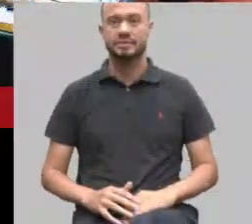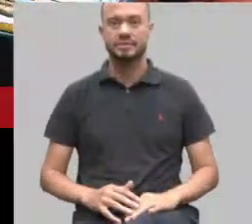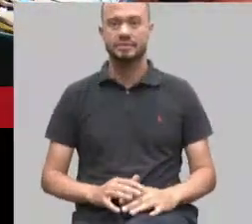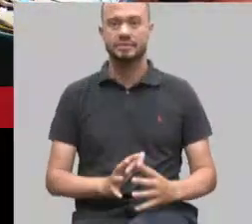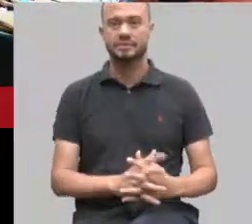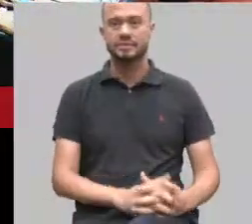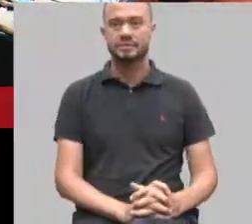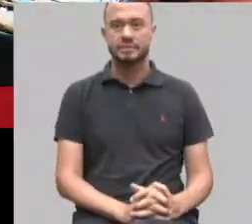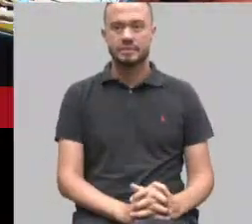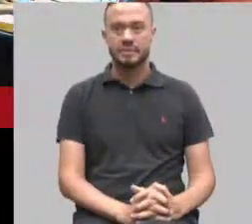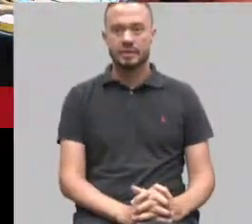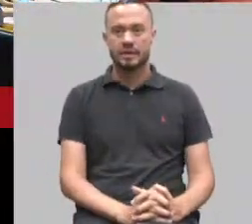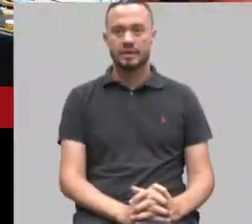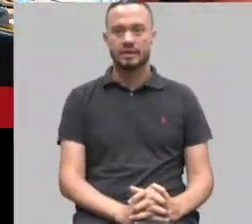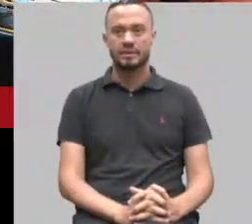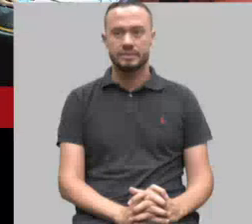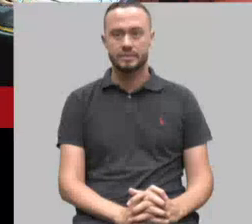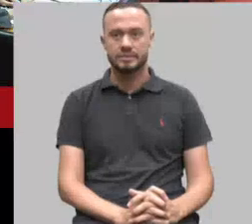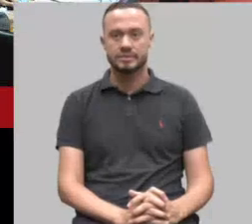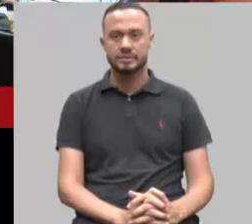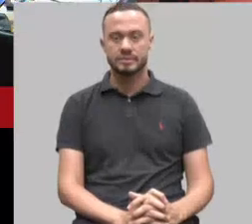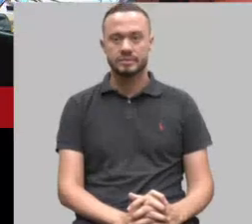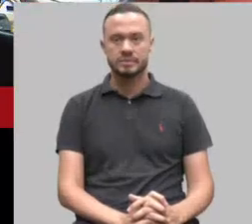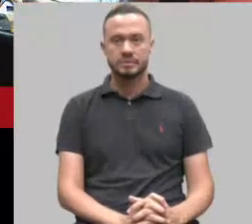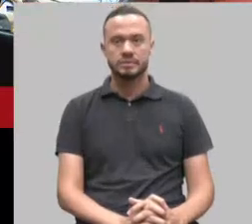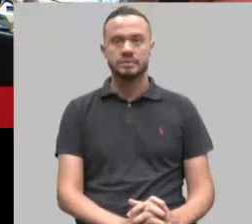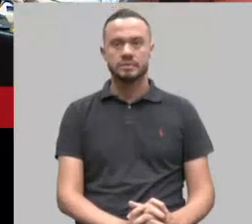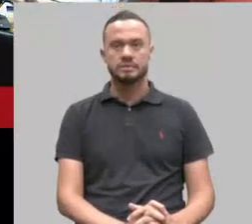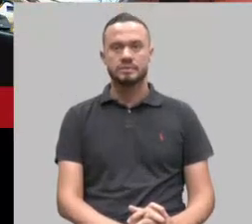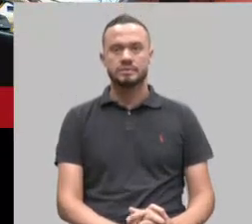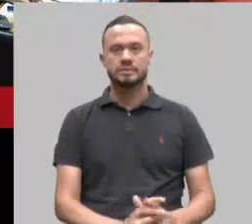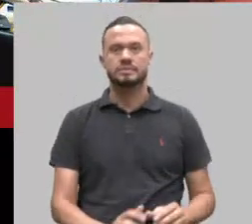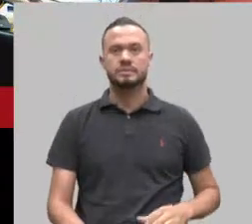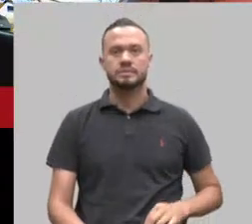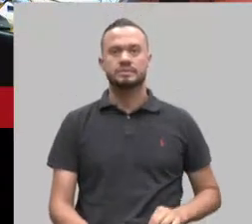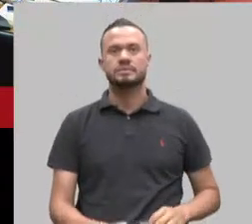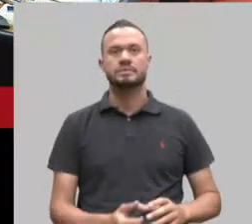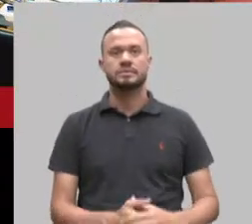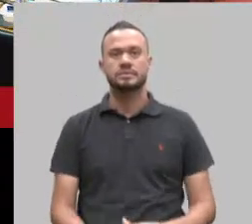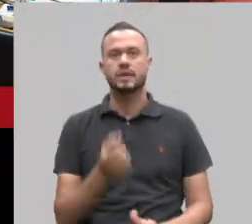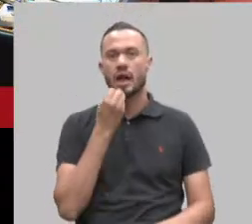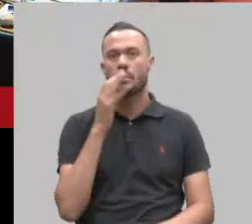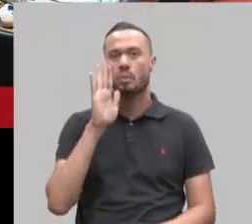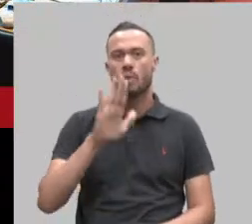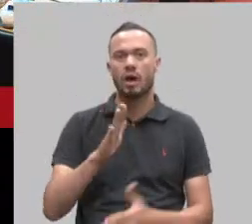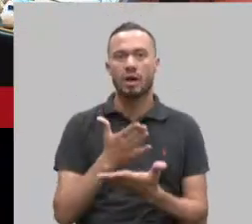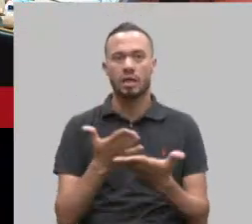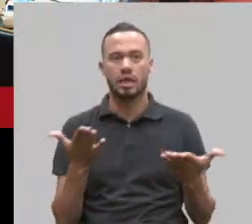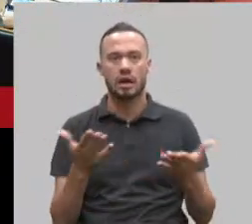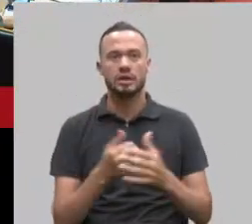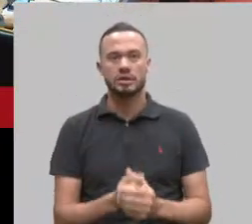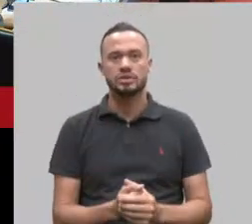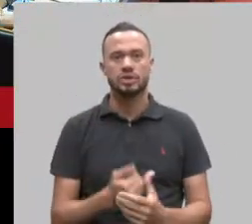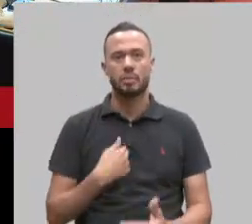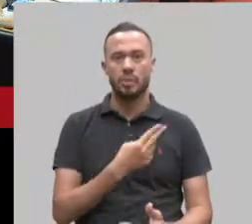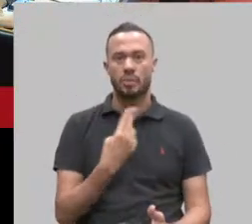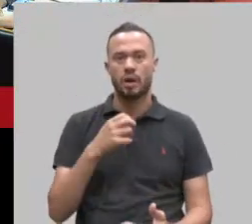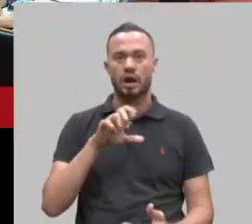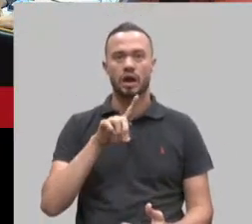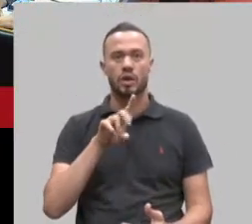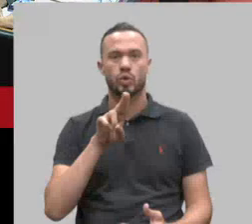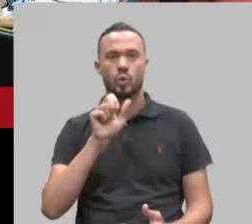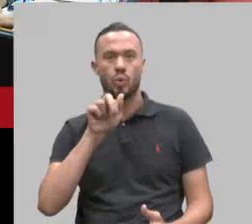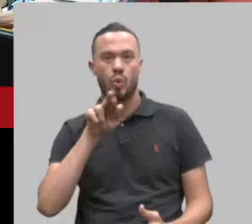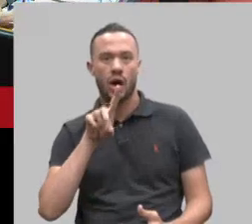coragem Eduardo pode falar boa tarde a todos eu sou Eduardo de